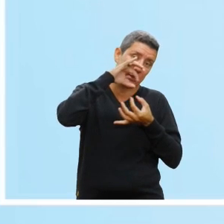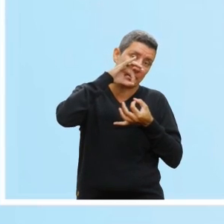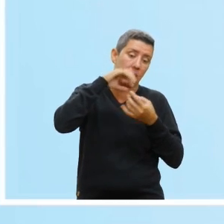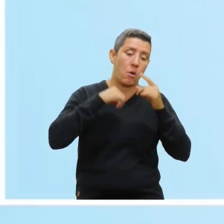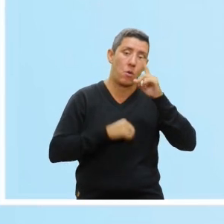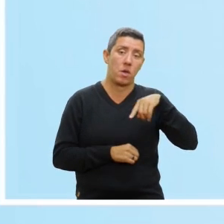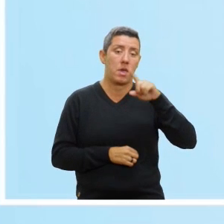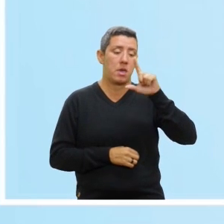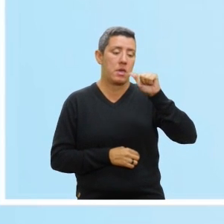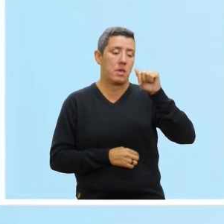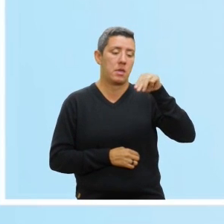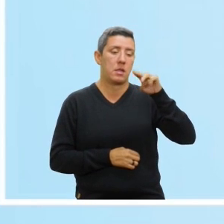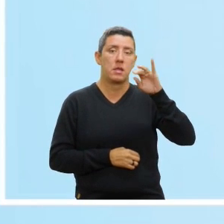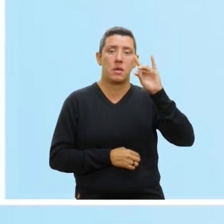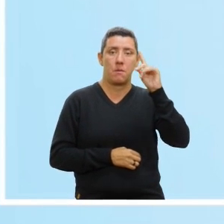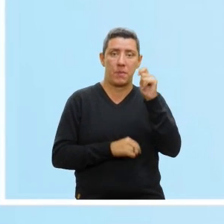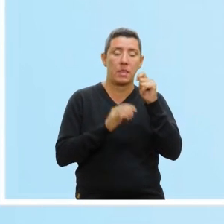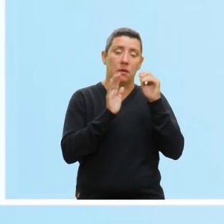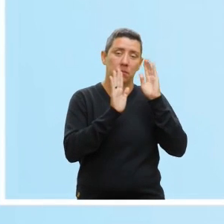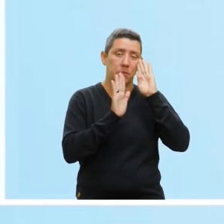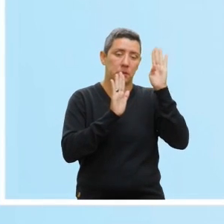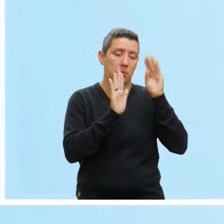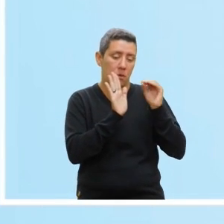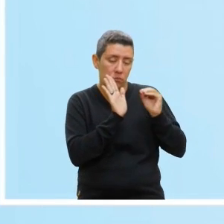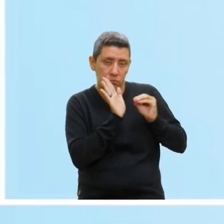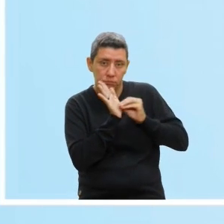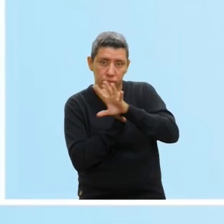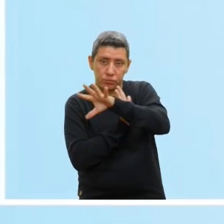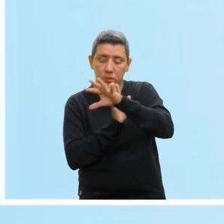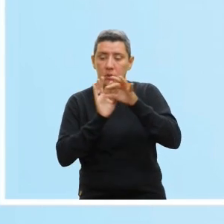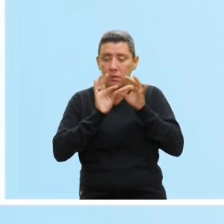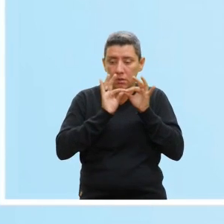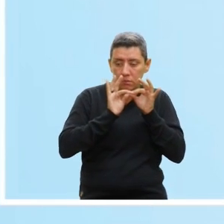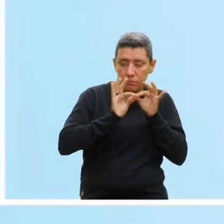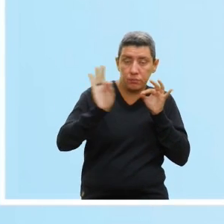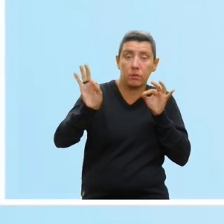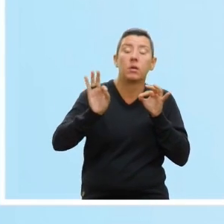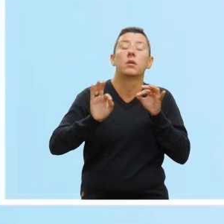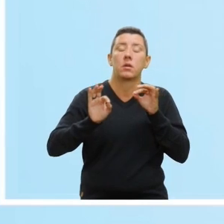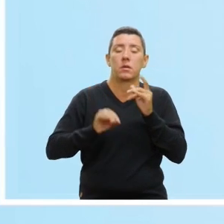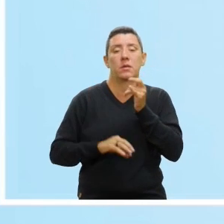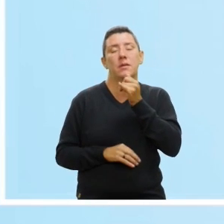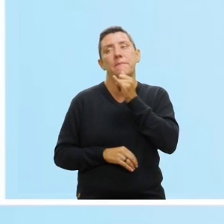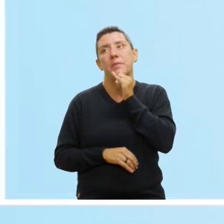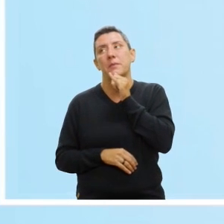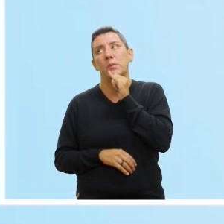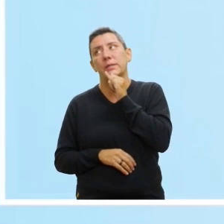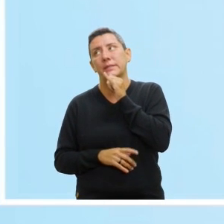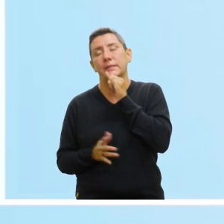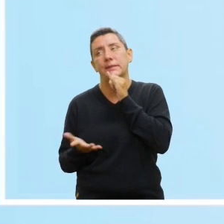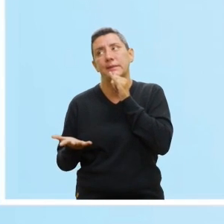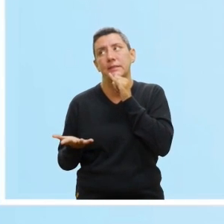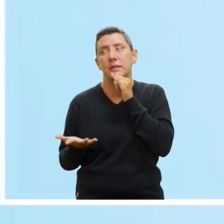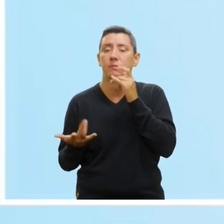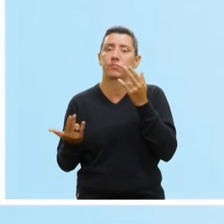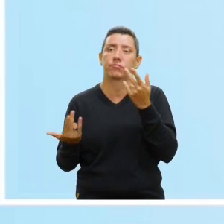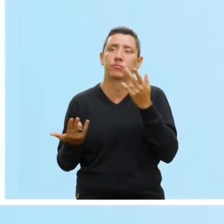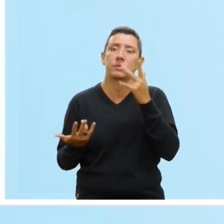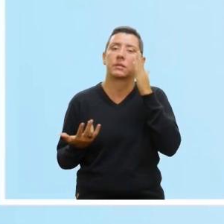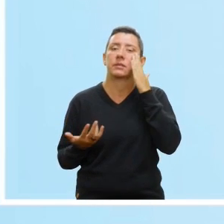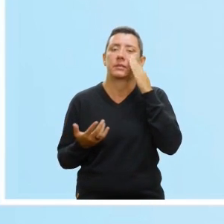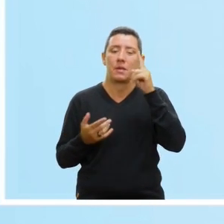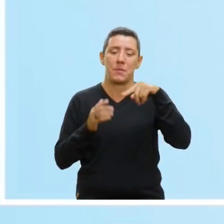ele é um comprimento de onda. Tá? E talvez um jeito de exemplificar isso seja o famoso prisma,